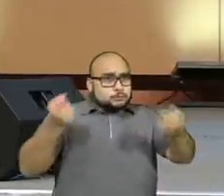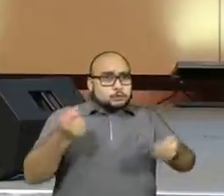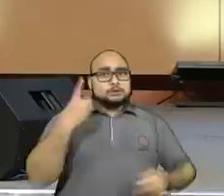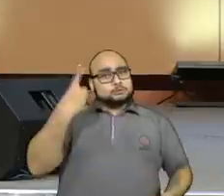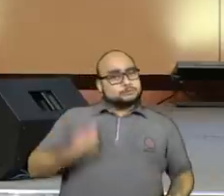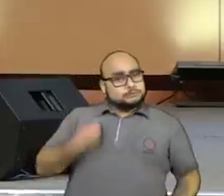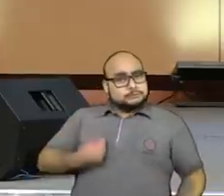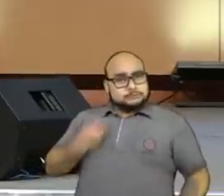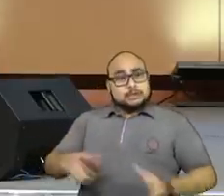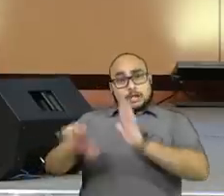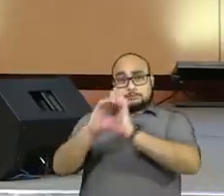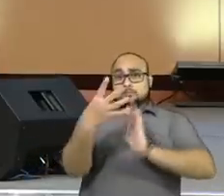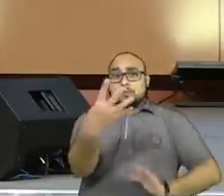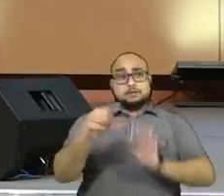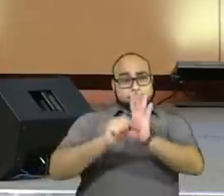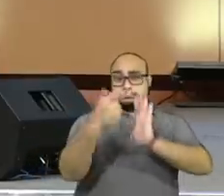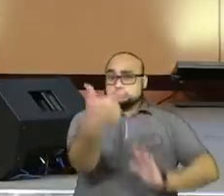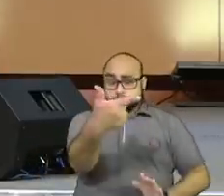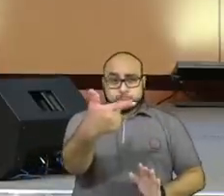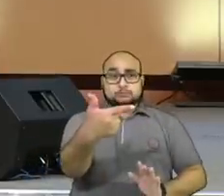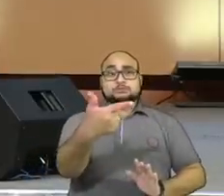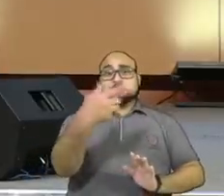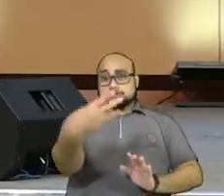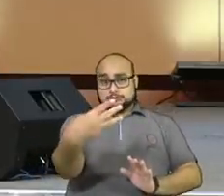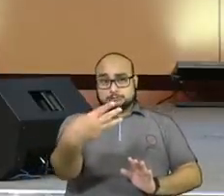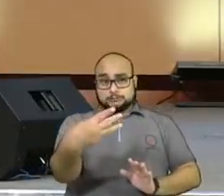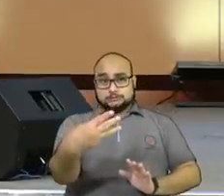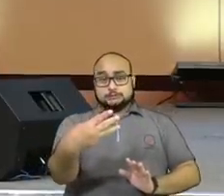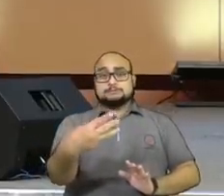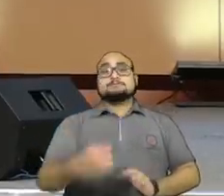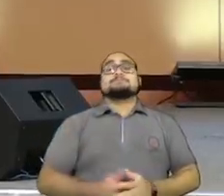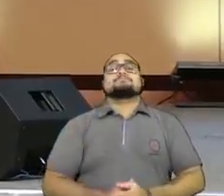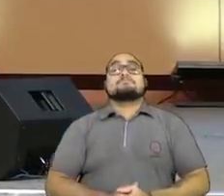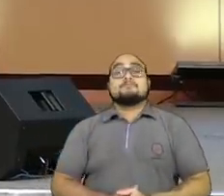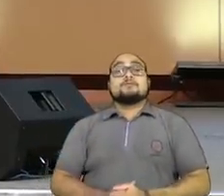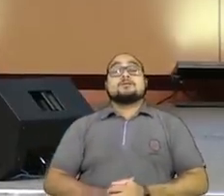4, versículo 23 e 24, aqui estão os motivos.